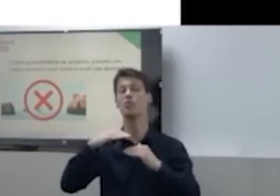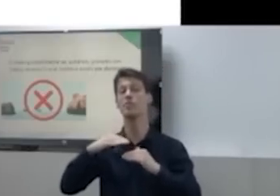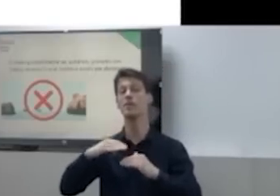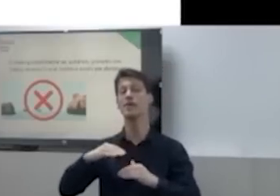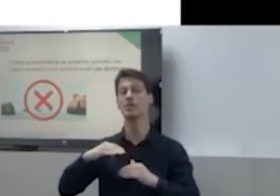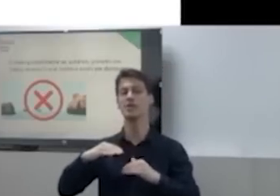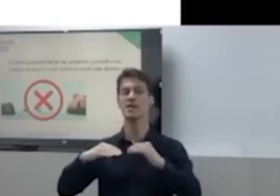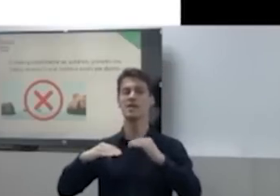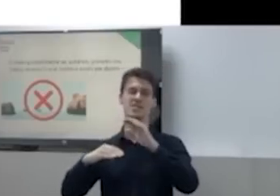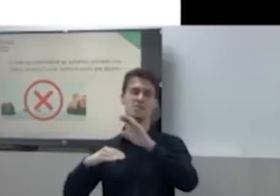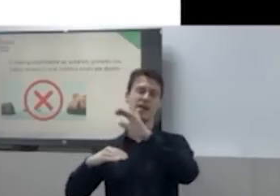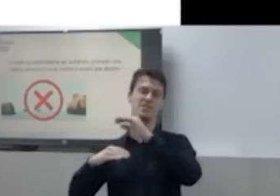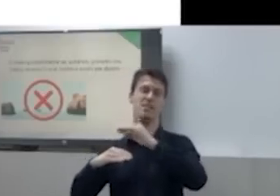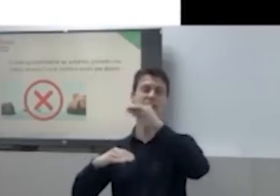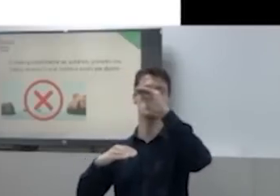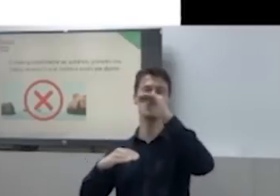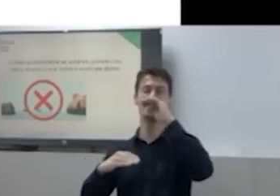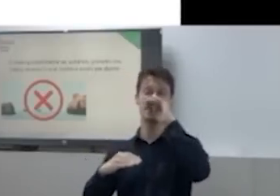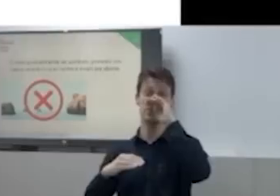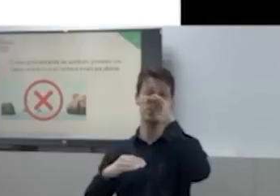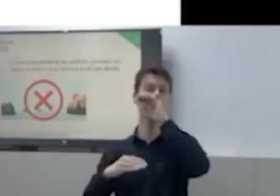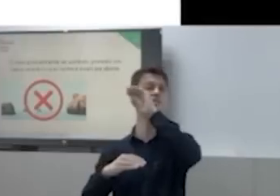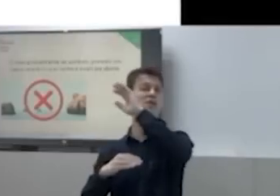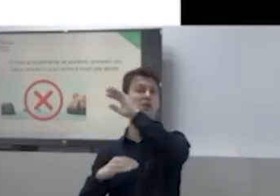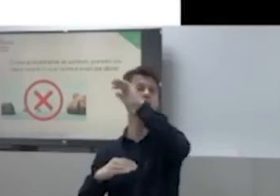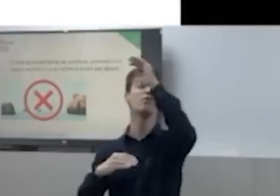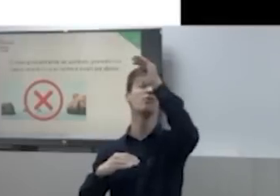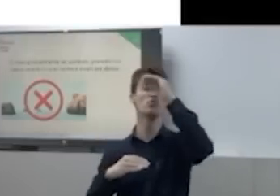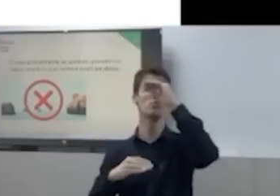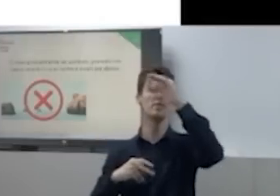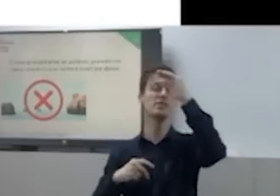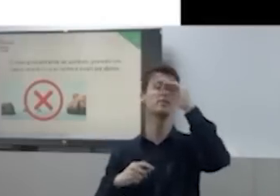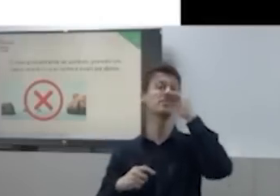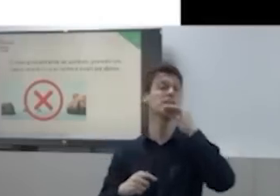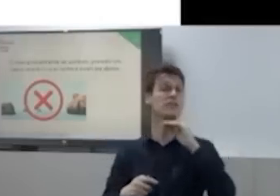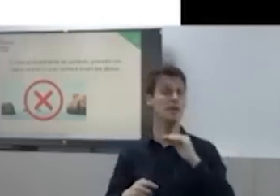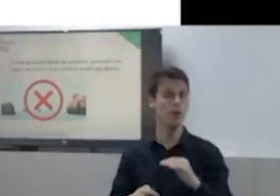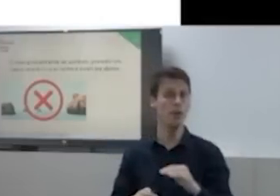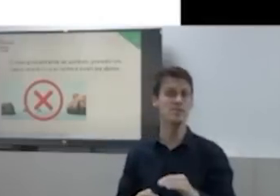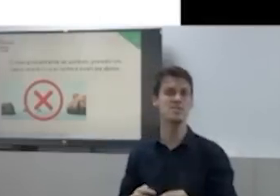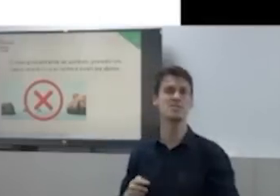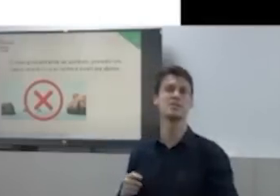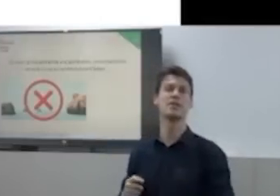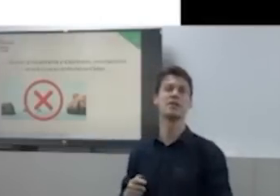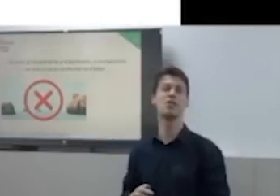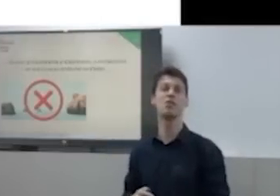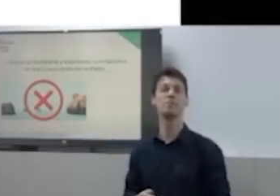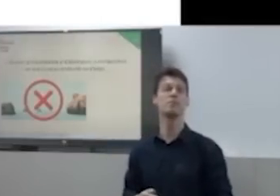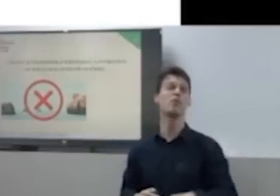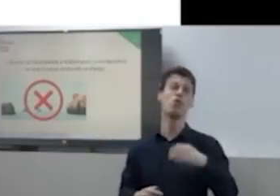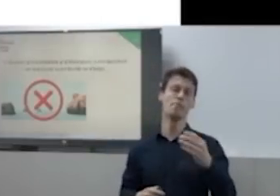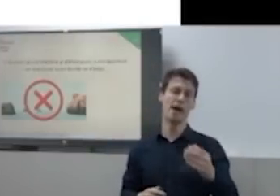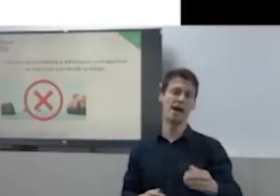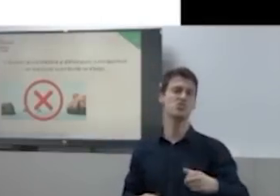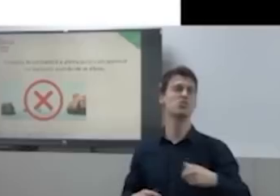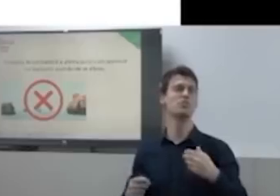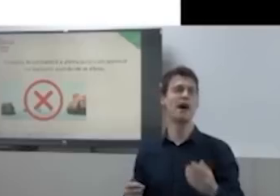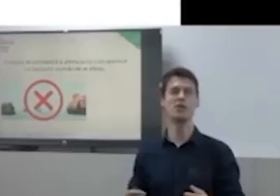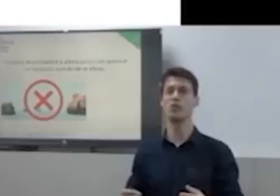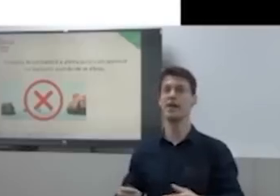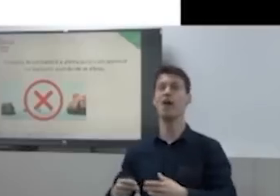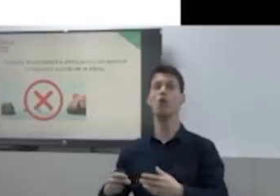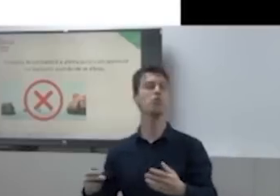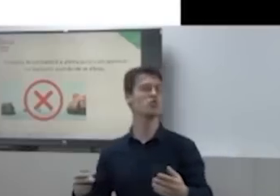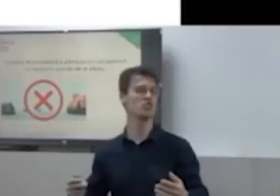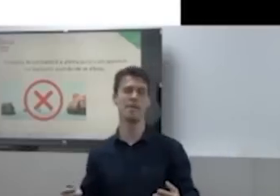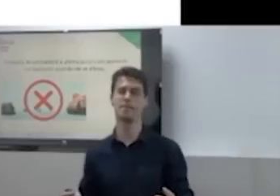vai sumindo por primeiro. E as partes mais superiores vão sumir depois. Então, o